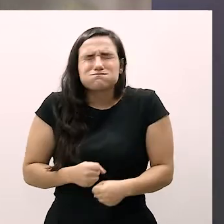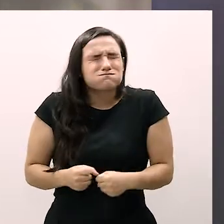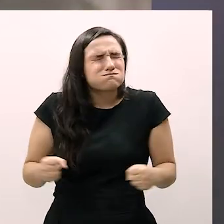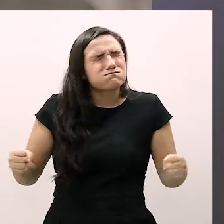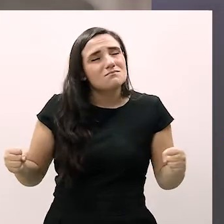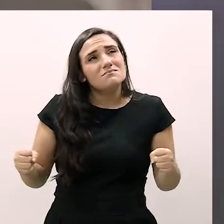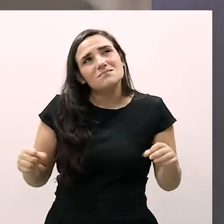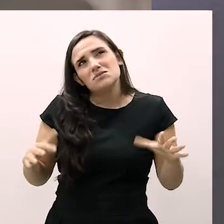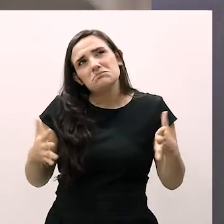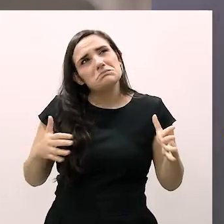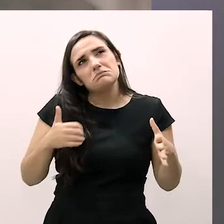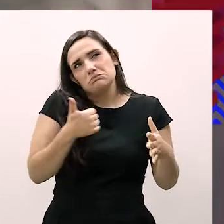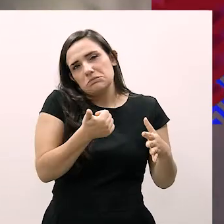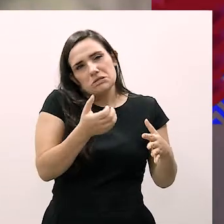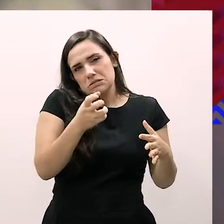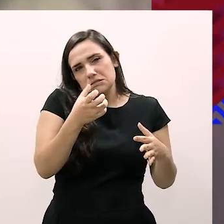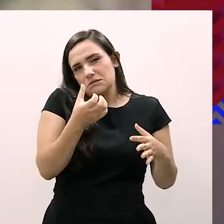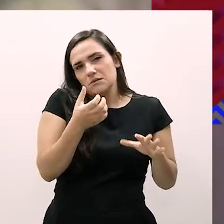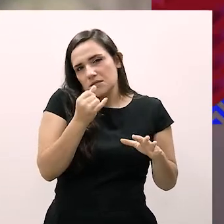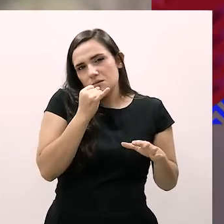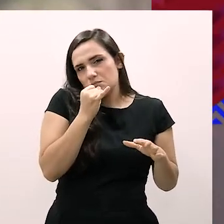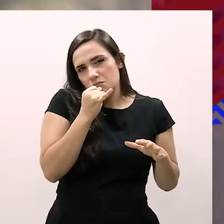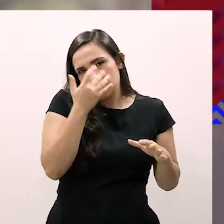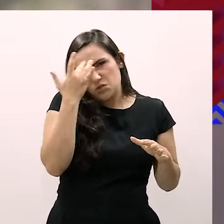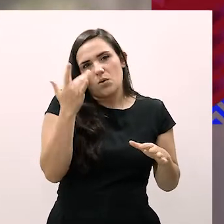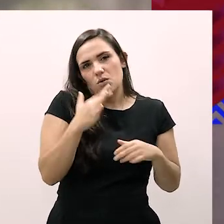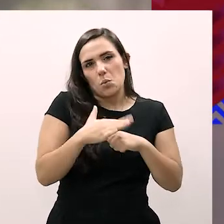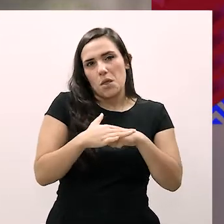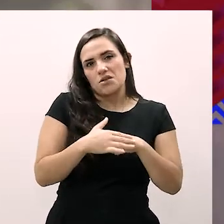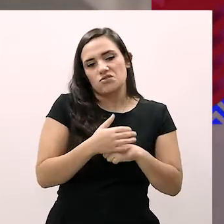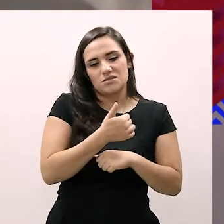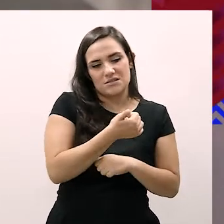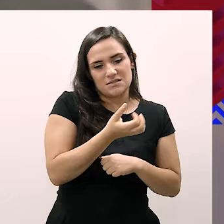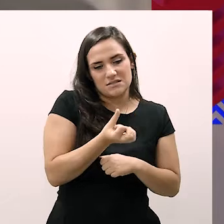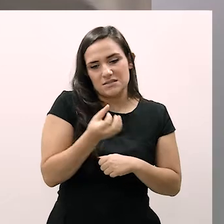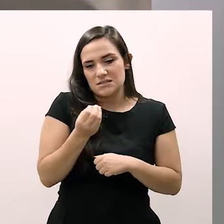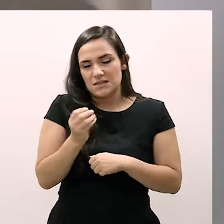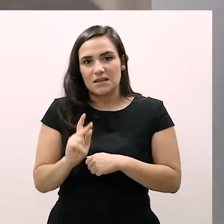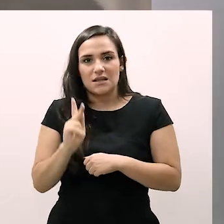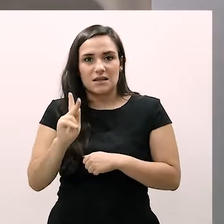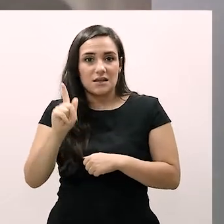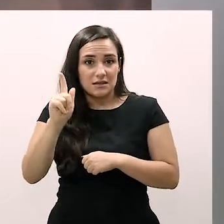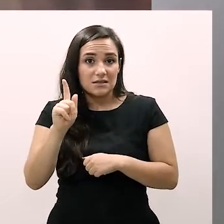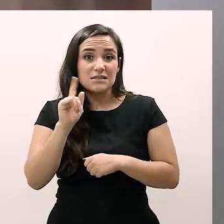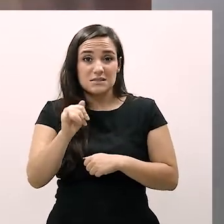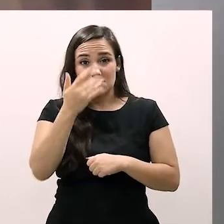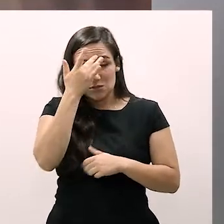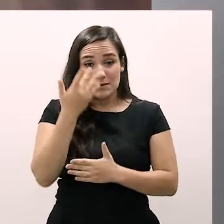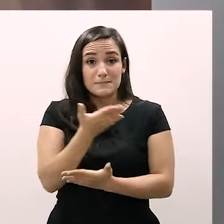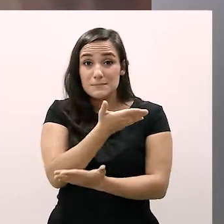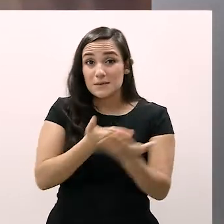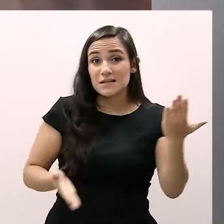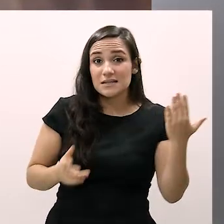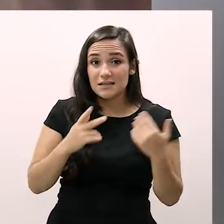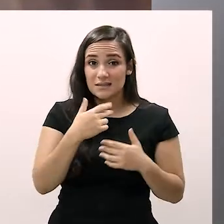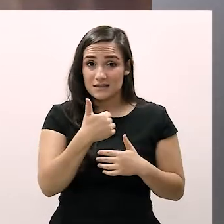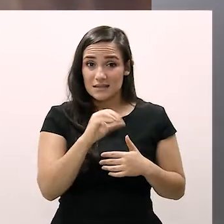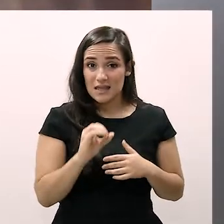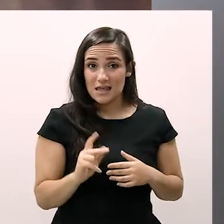de 160 quilos. Se ele perder 10 quilos, não representa o tratamento dele.